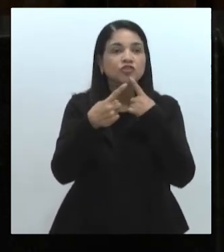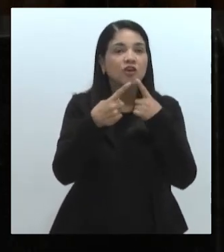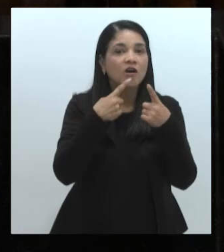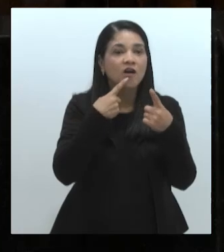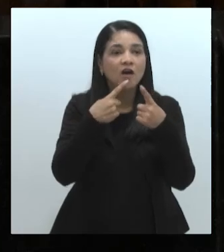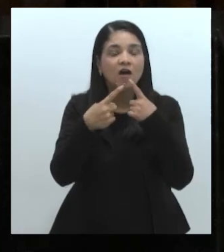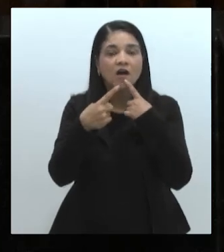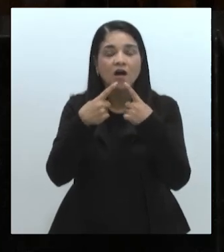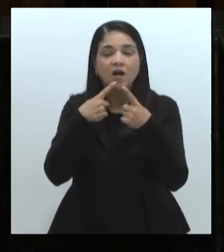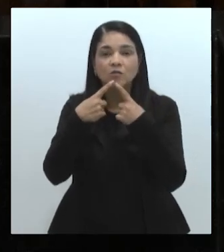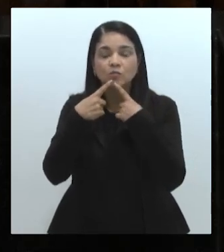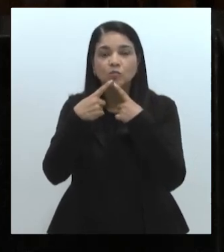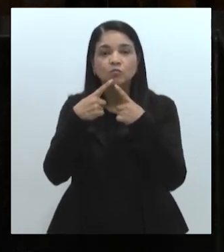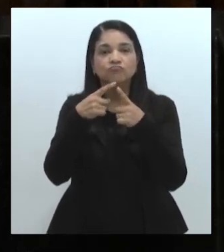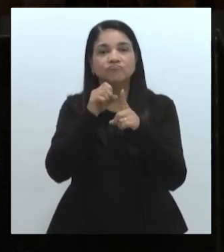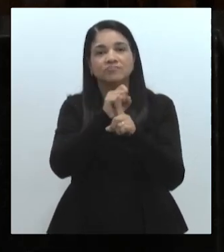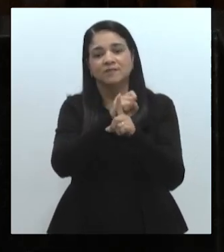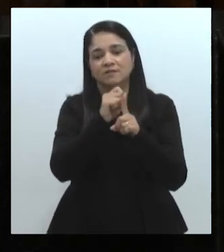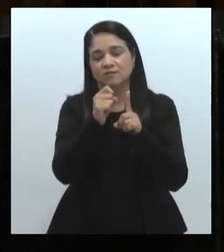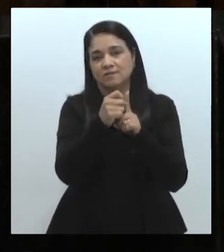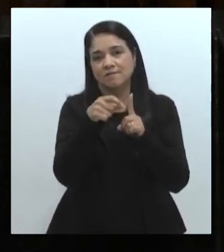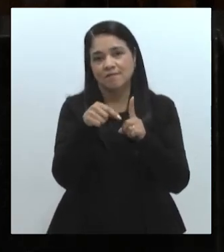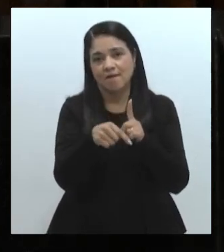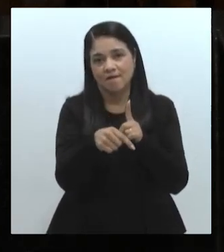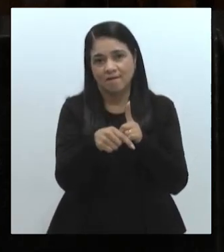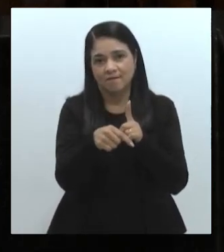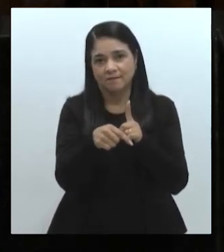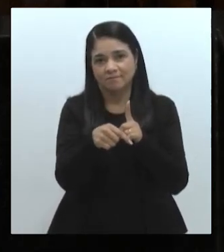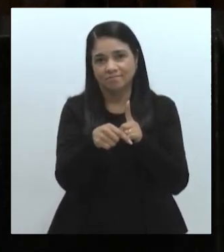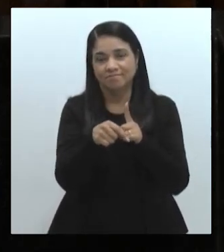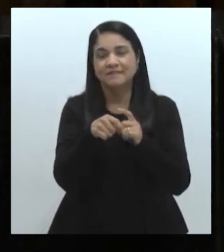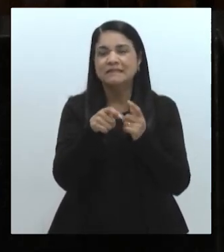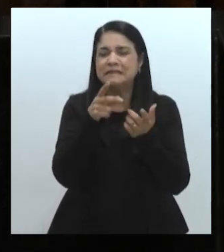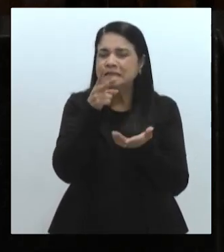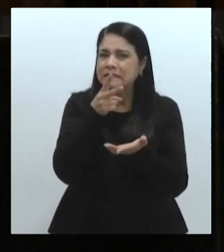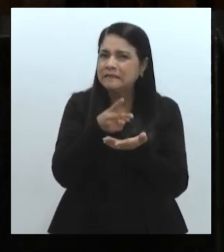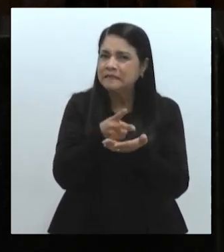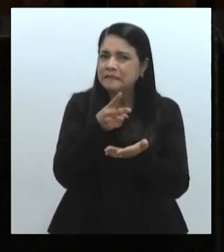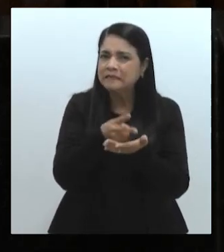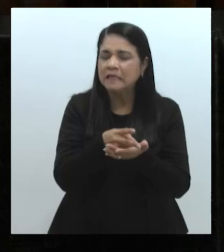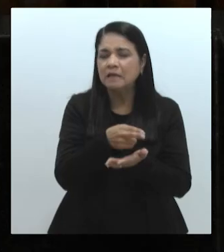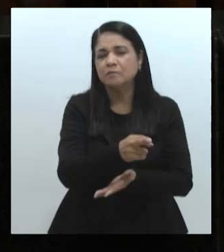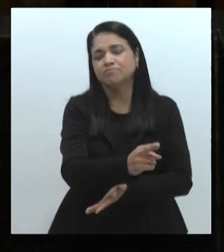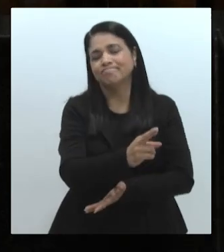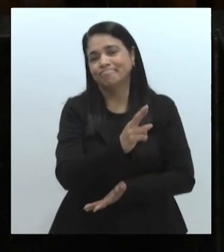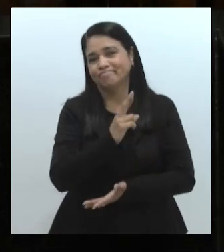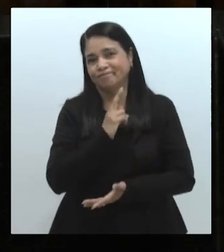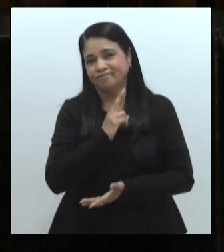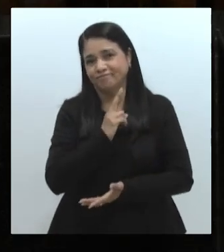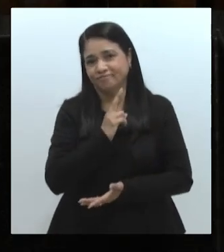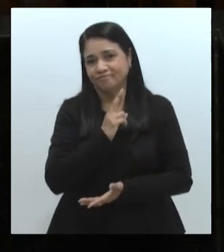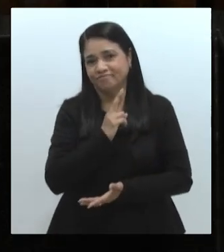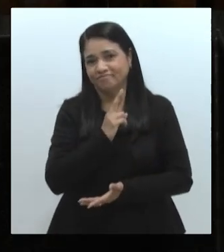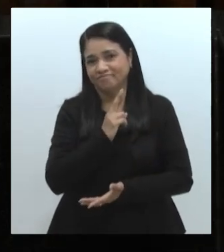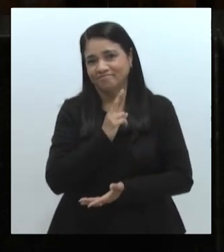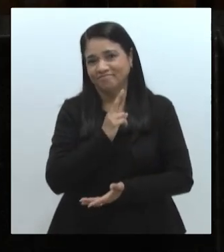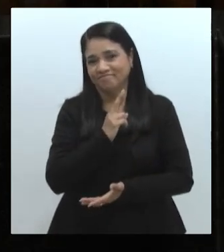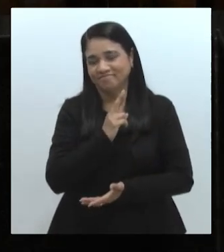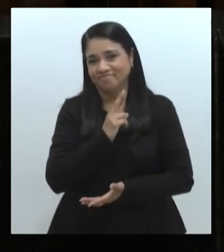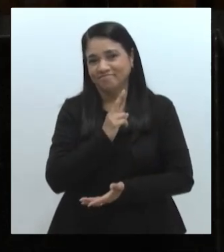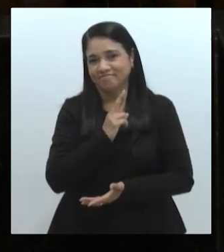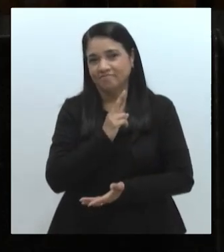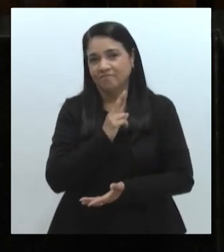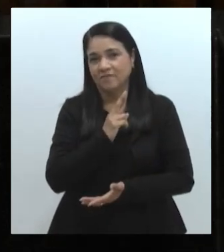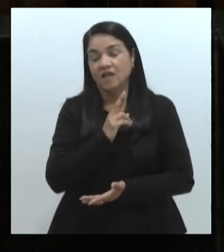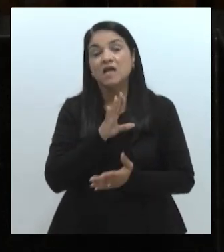com alguém da sociedade, a questão central que a ser colocada é sempre dizer assim: e